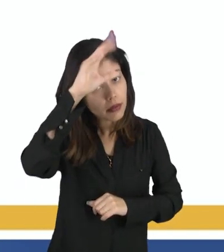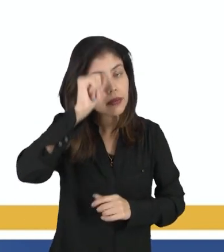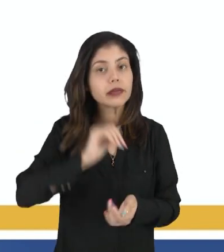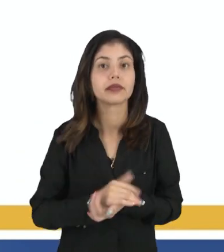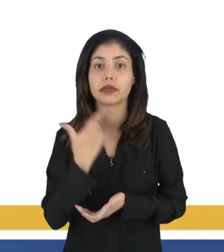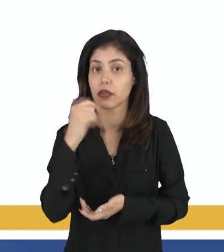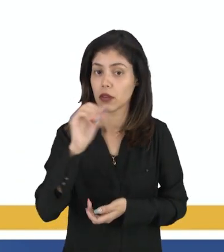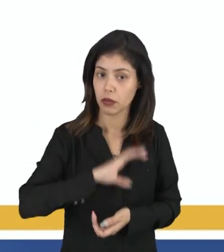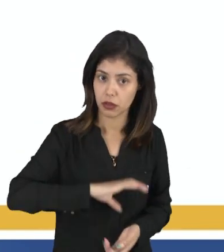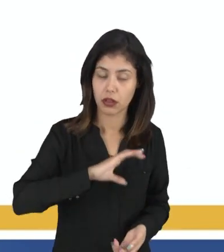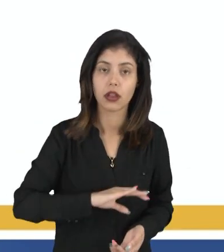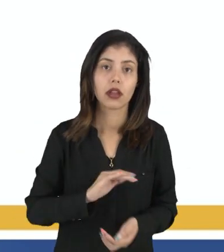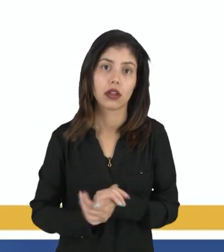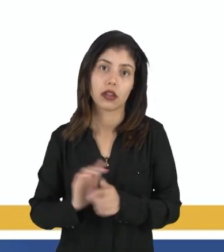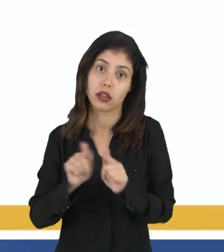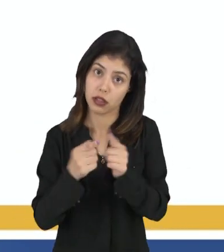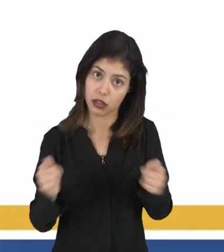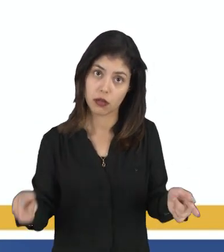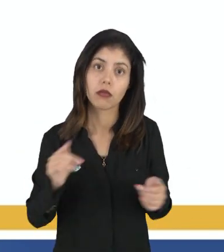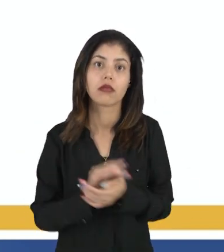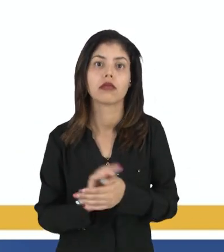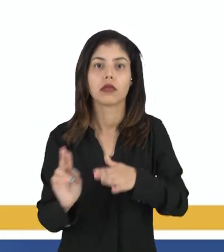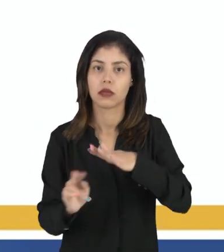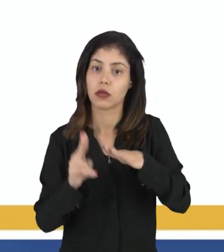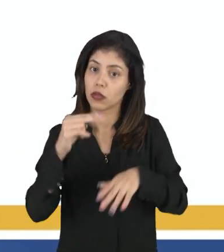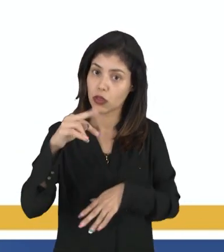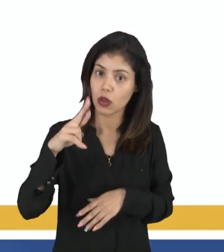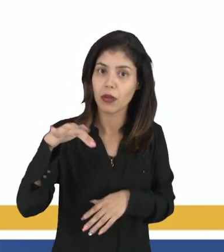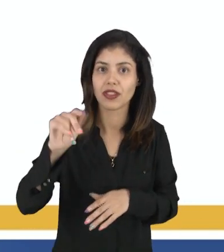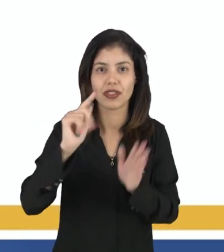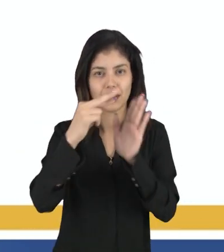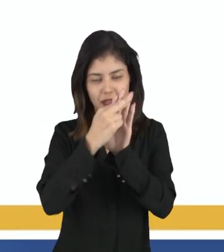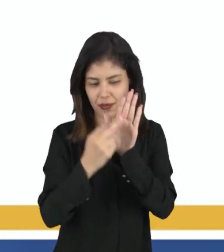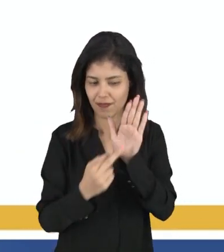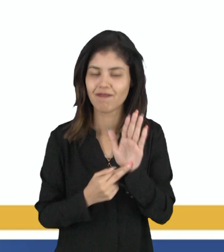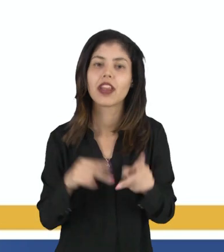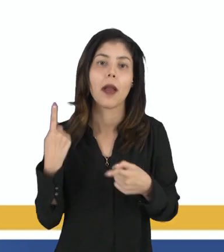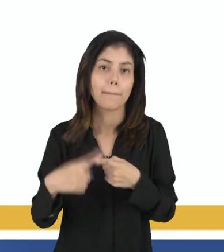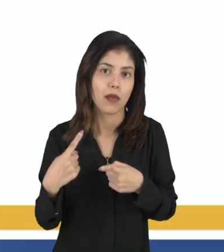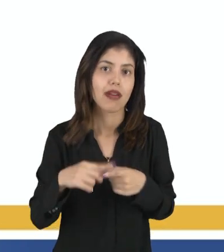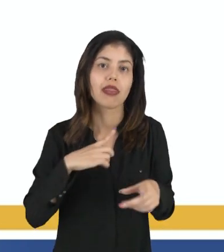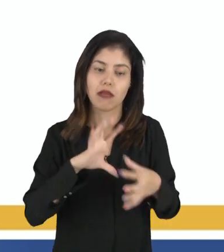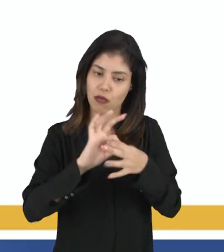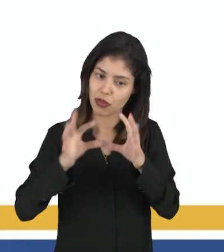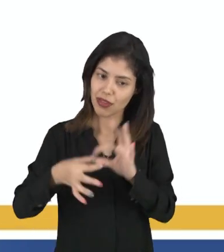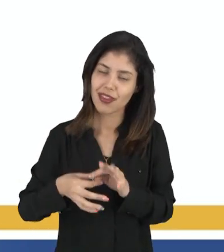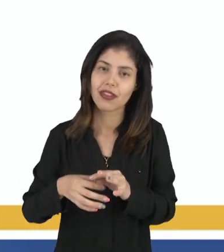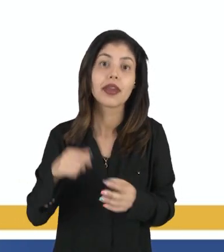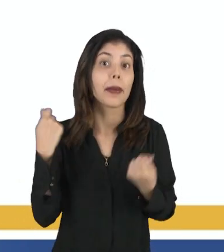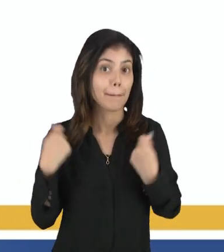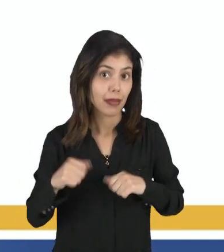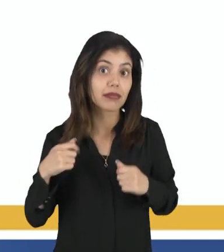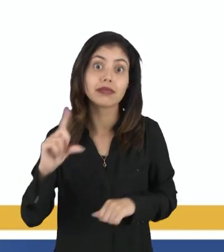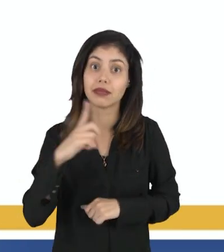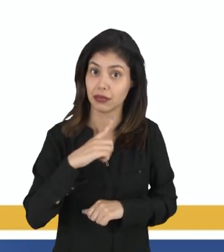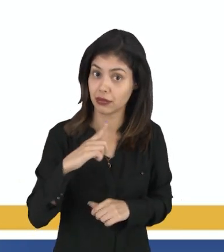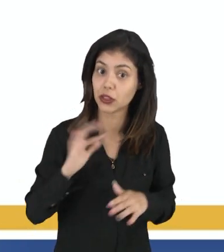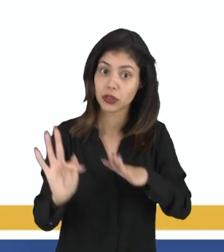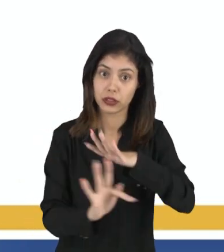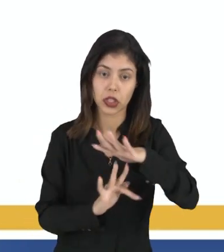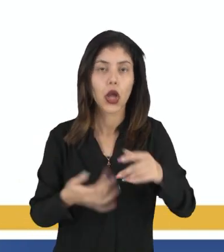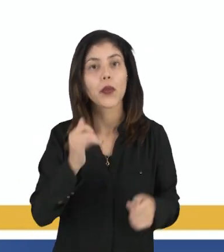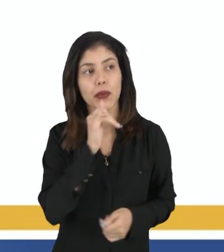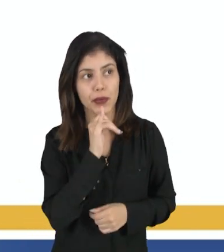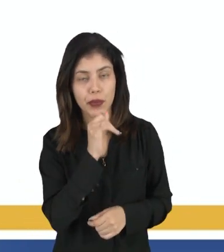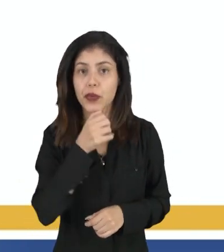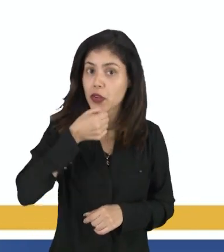aprender na língua portuguesa a gramática normativa, porque tem contextos que a linguagem formal é exigida, como numa entrevista